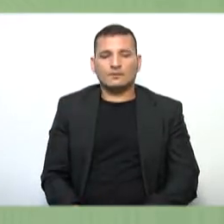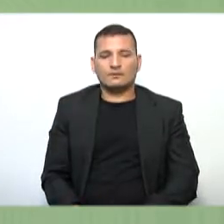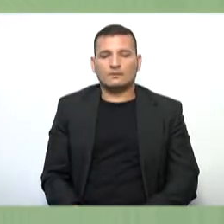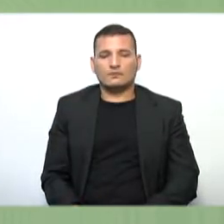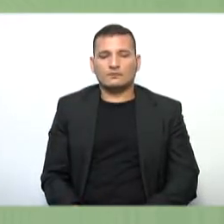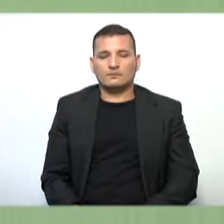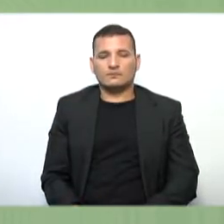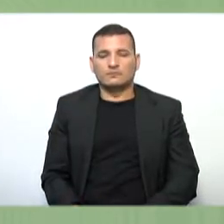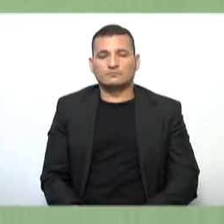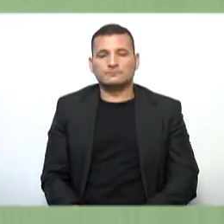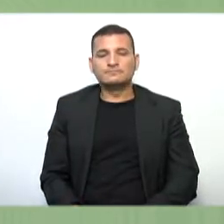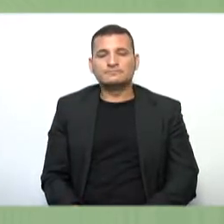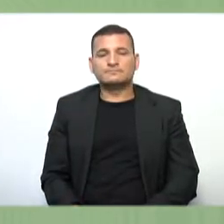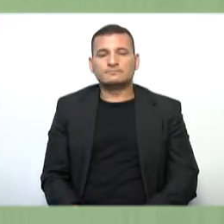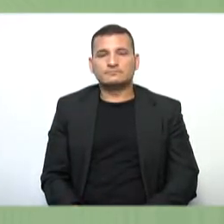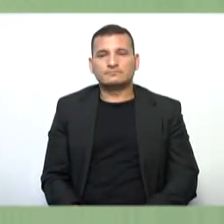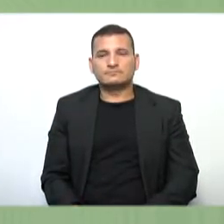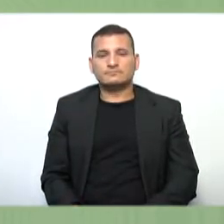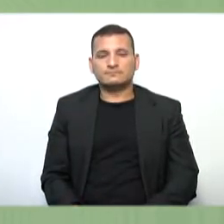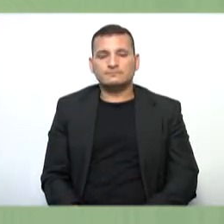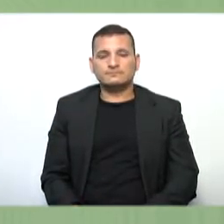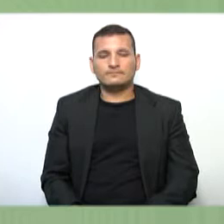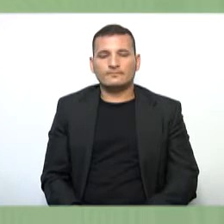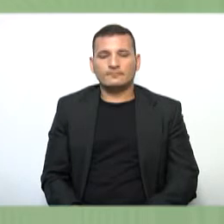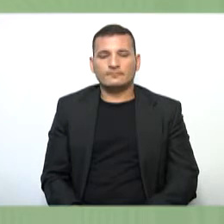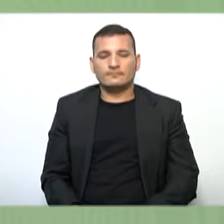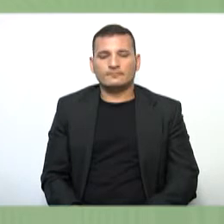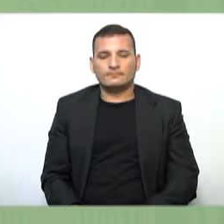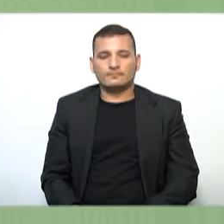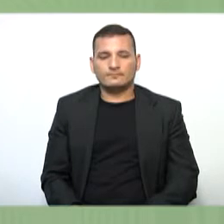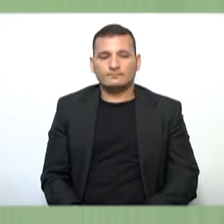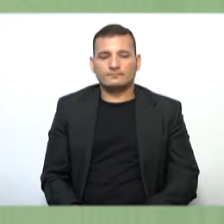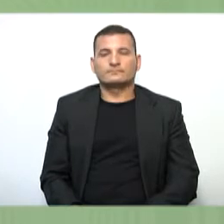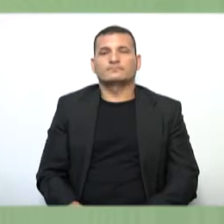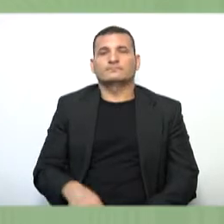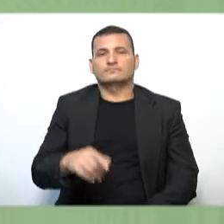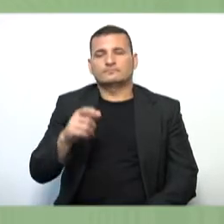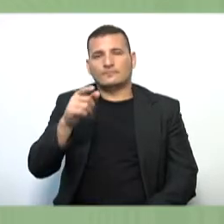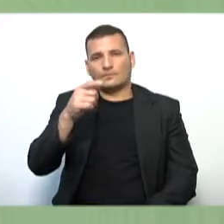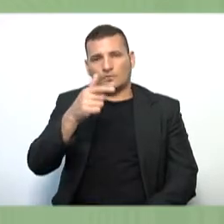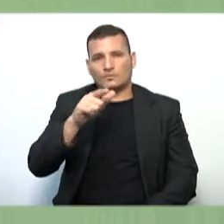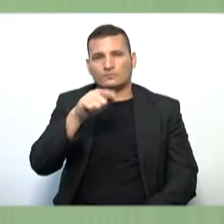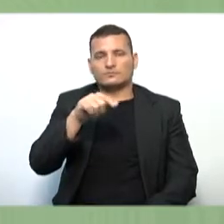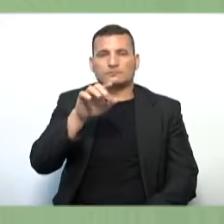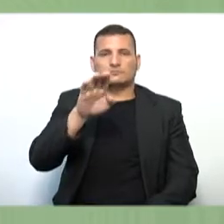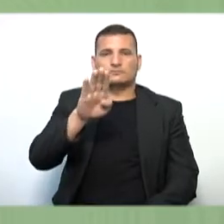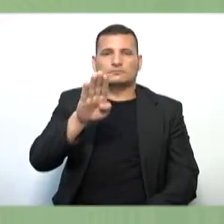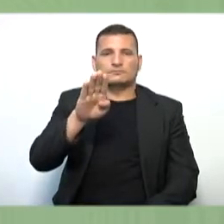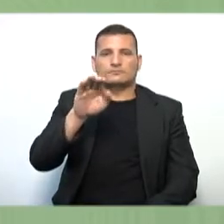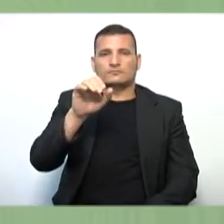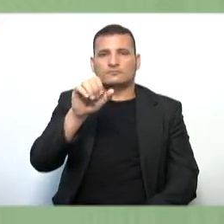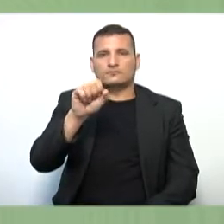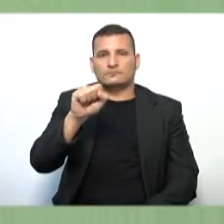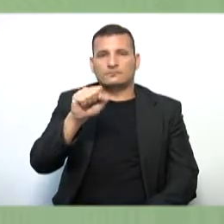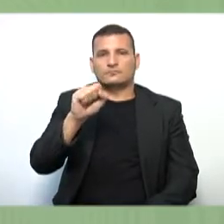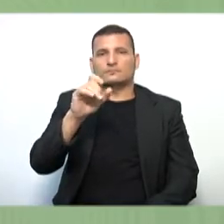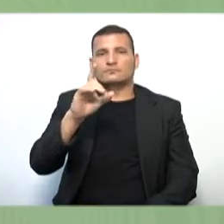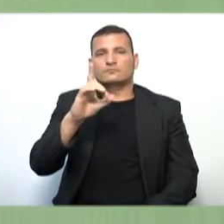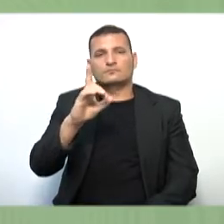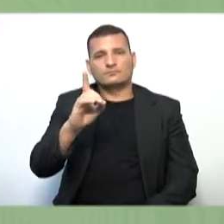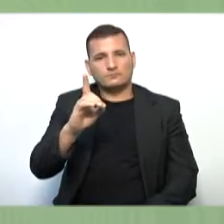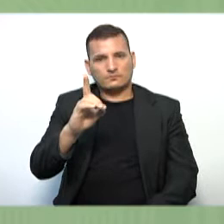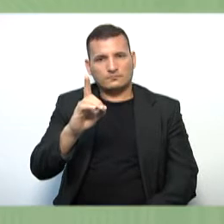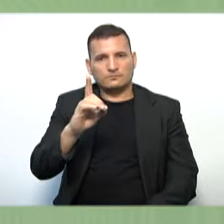Nós temos esse capetinha, é o nosso BSD e suas variações, né?